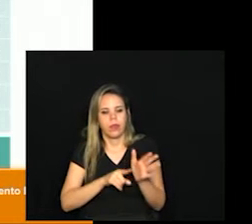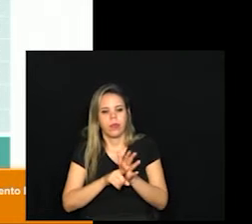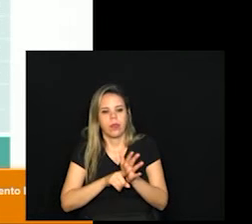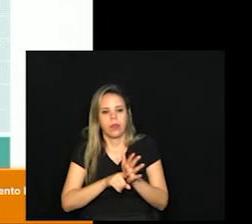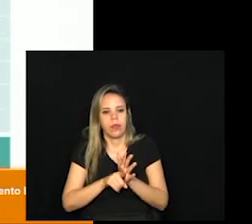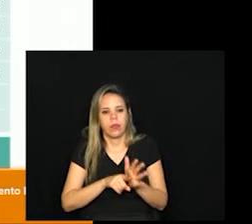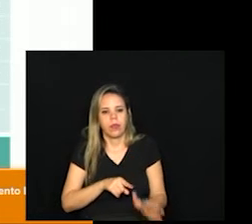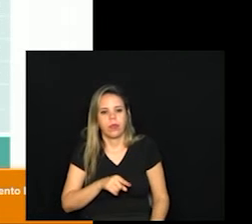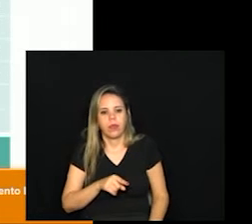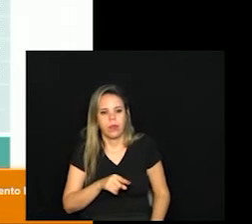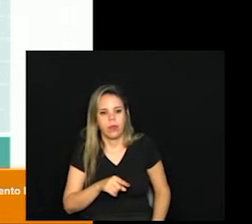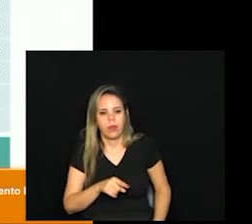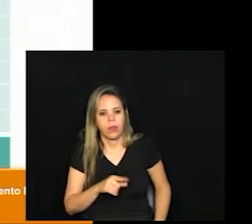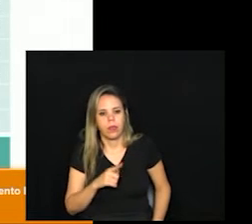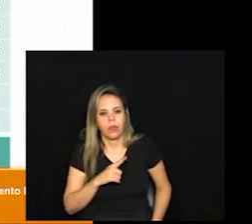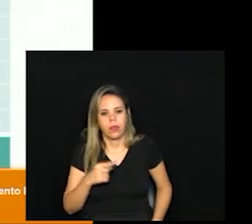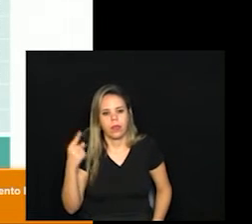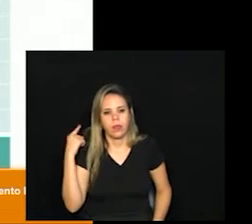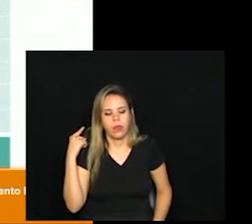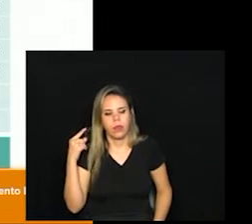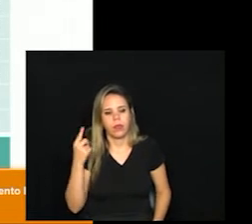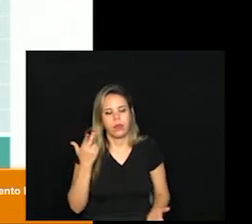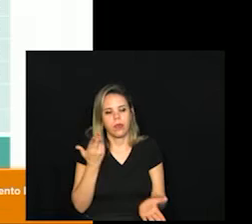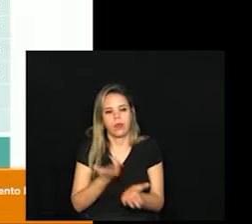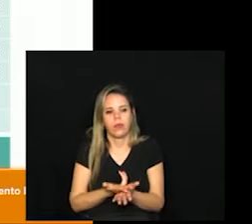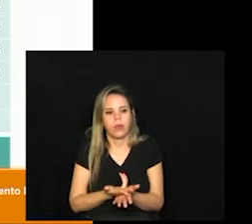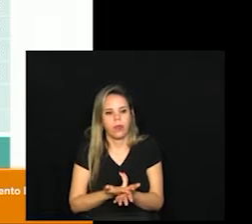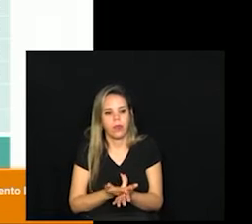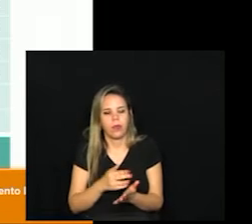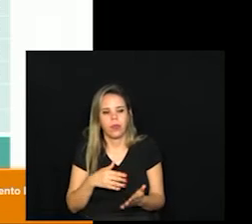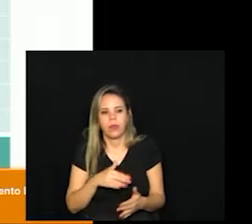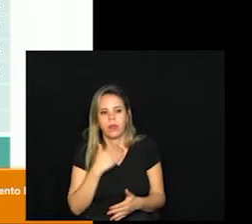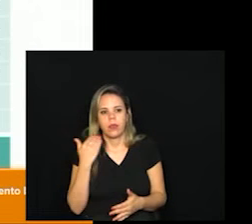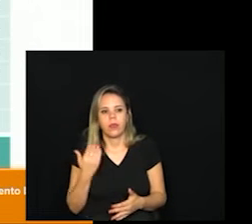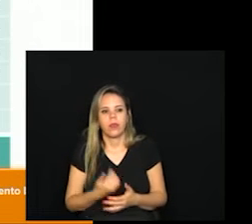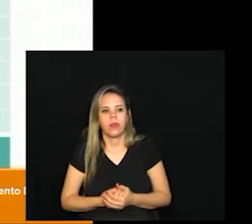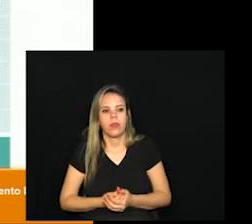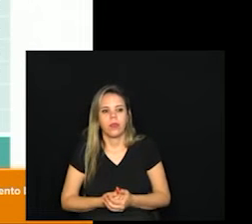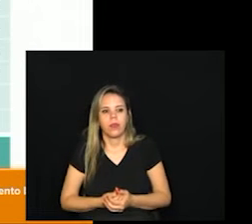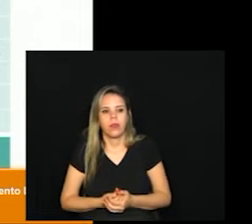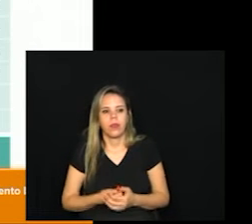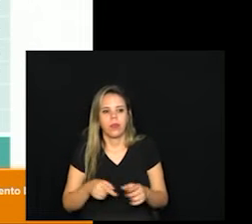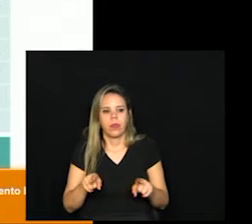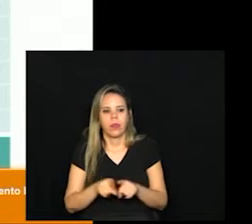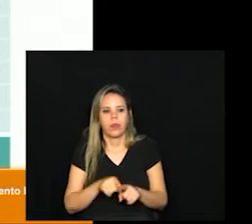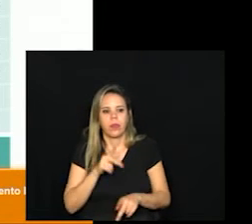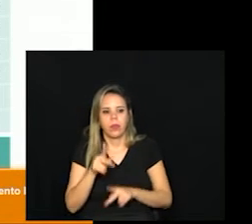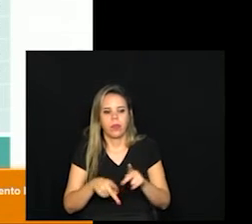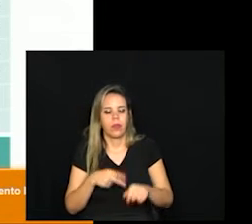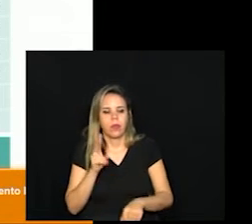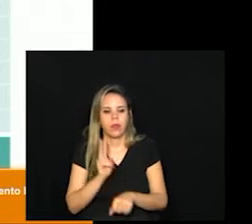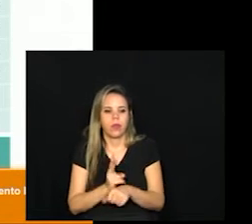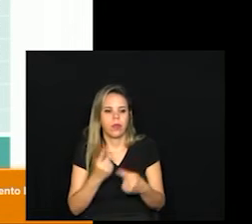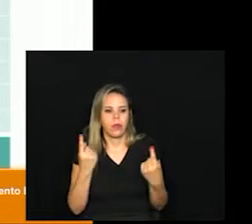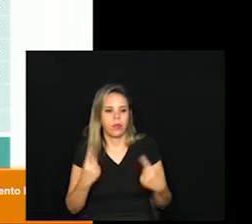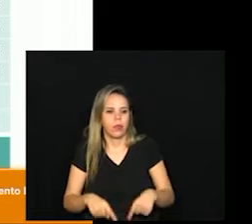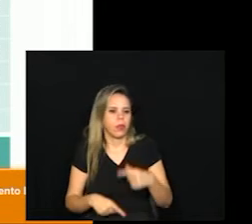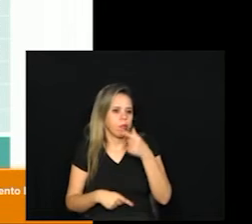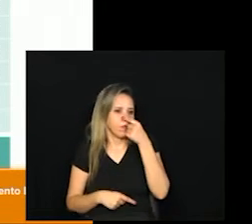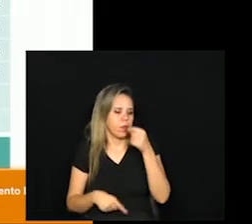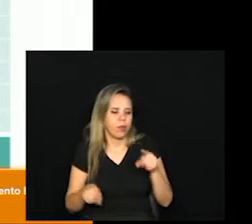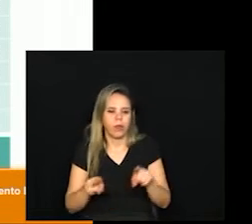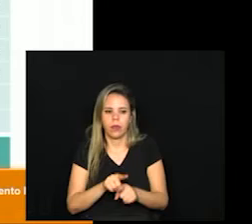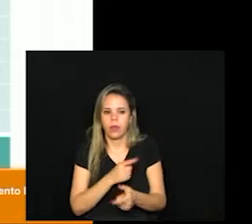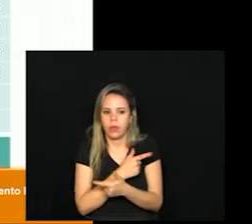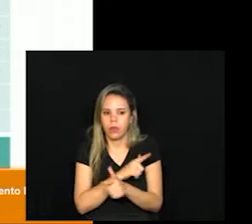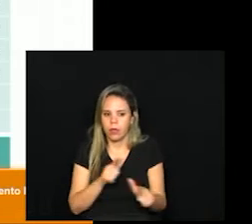aí que também tinha muitos casos de internação e até óbito. Então, ele também, a pessoa imunizada contra a gripe, também não